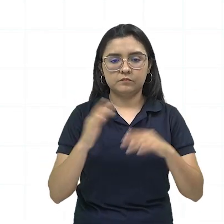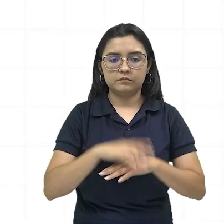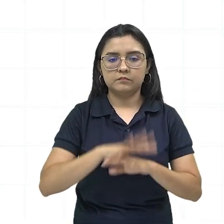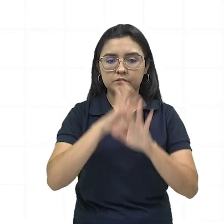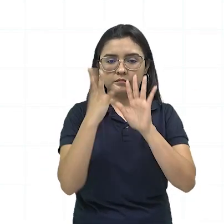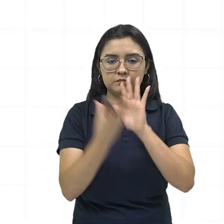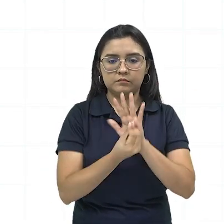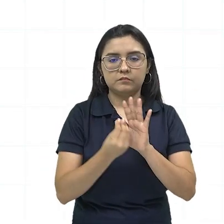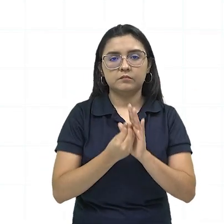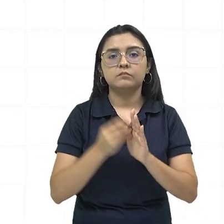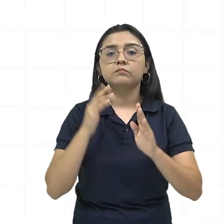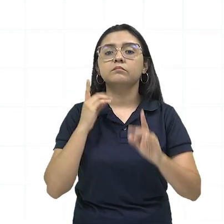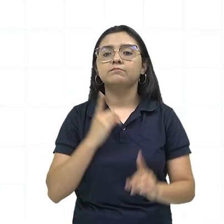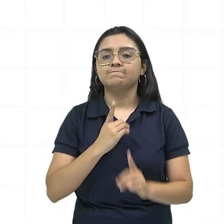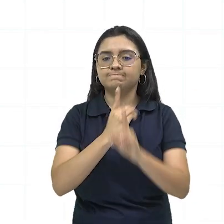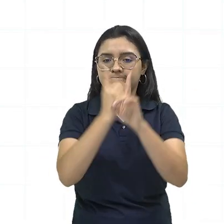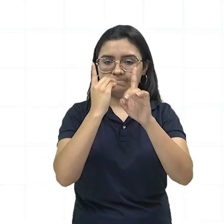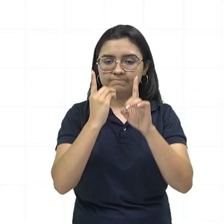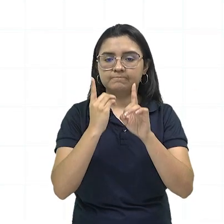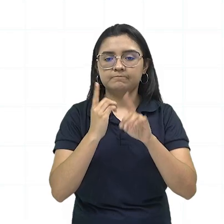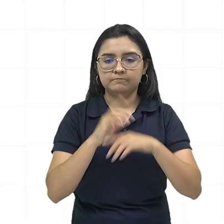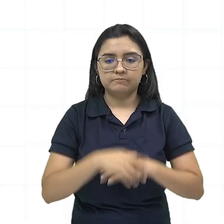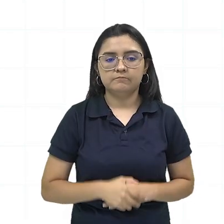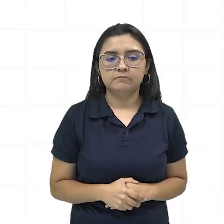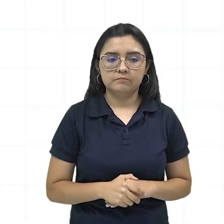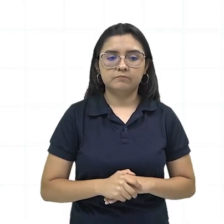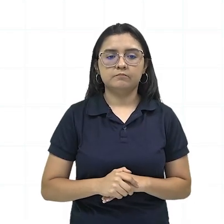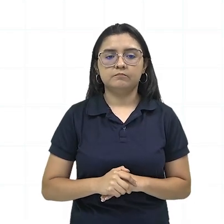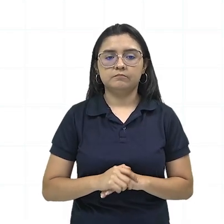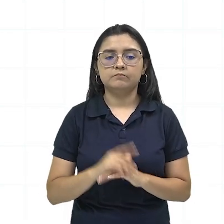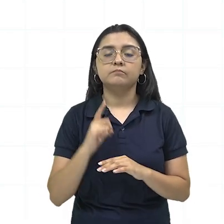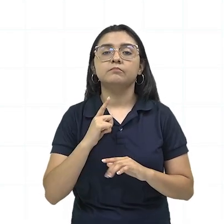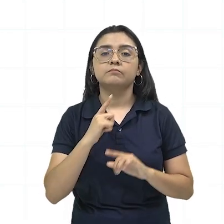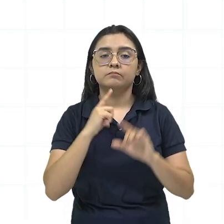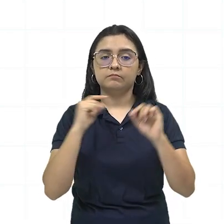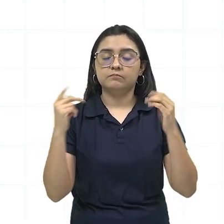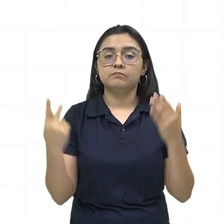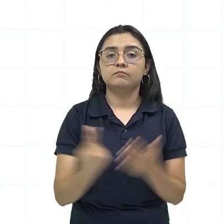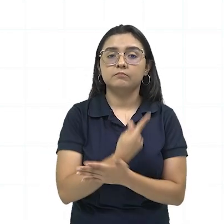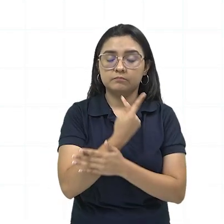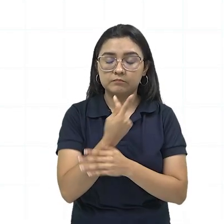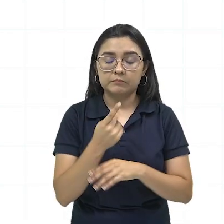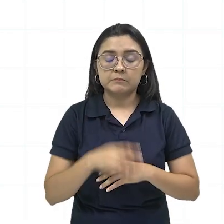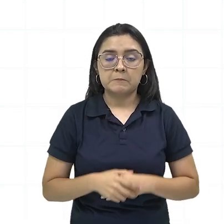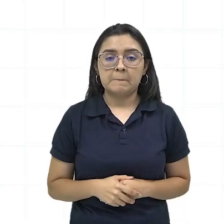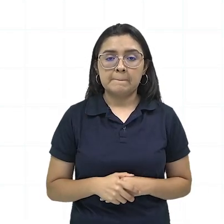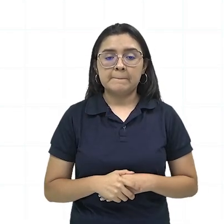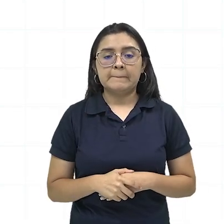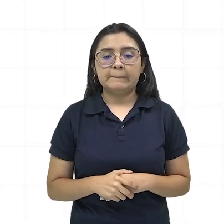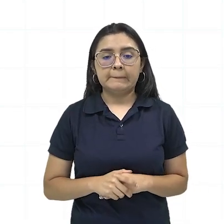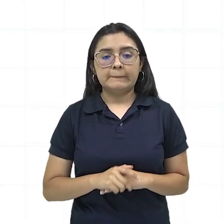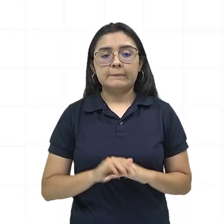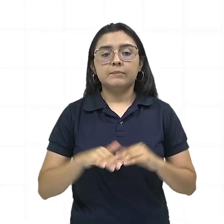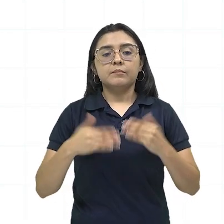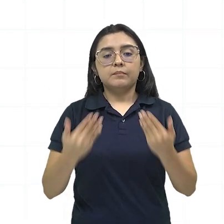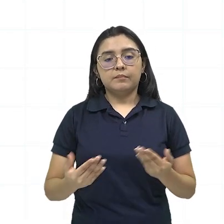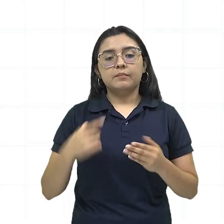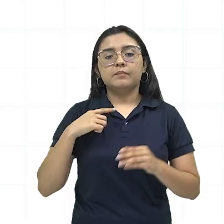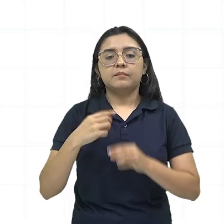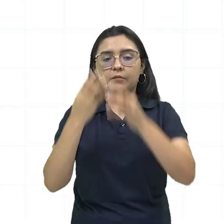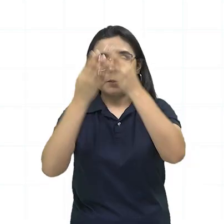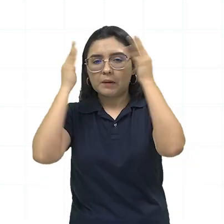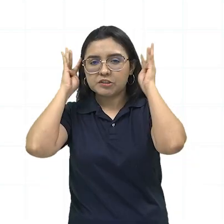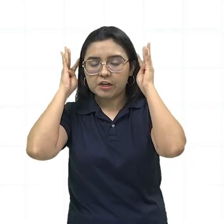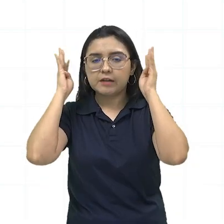amazônica, um encontro inusitado estava prestes a acontecer. O